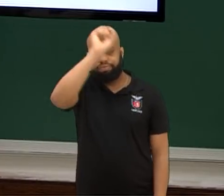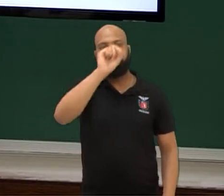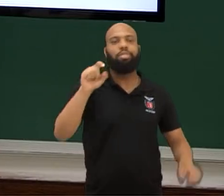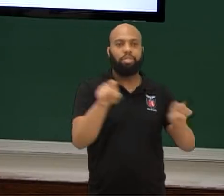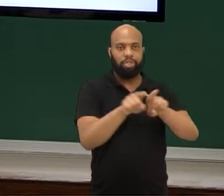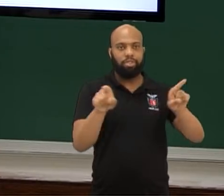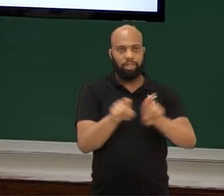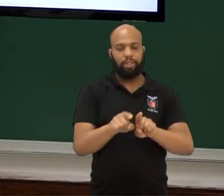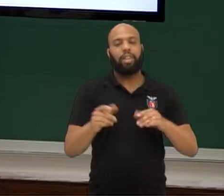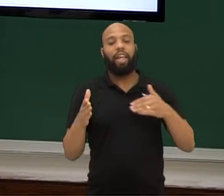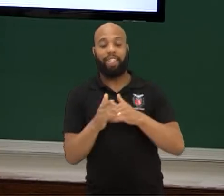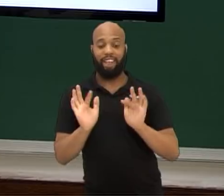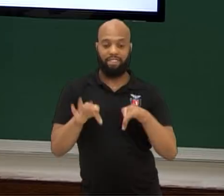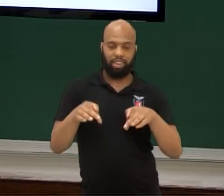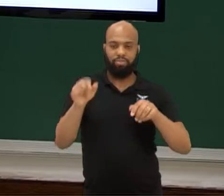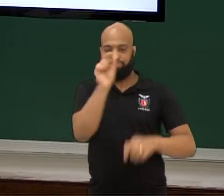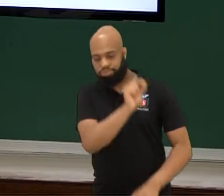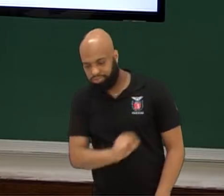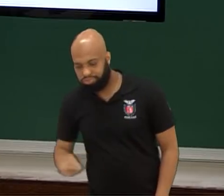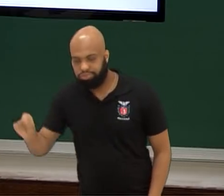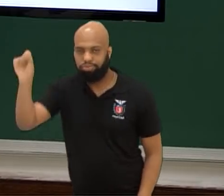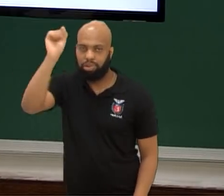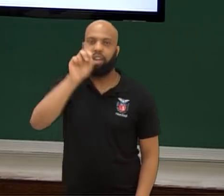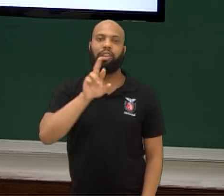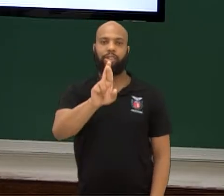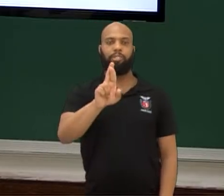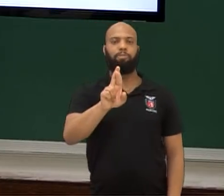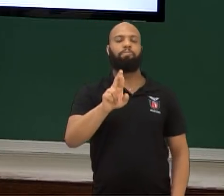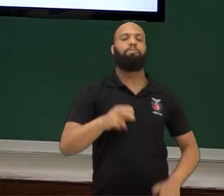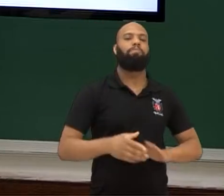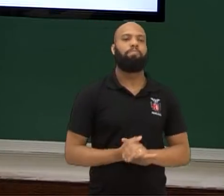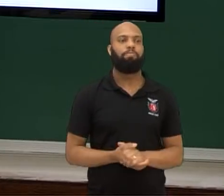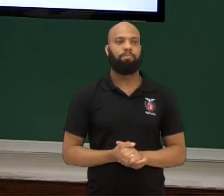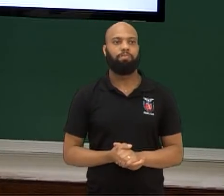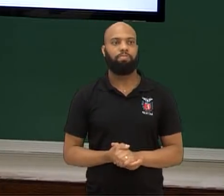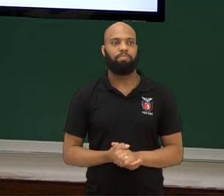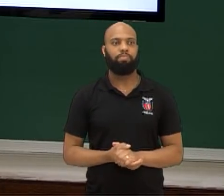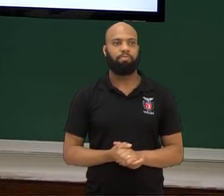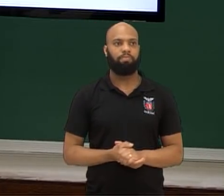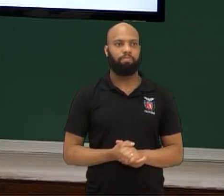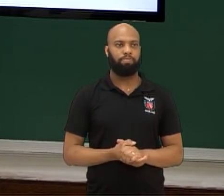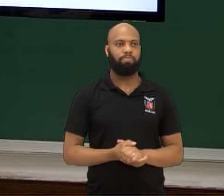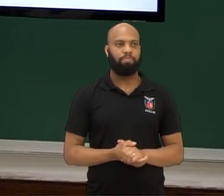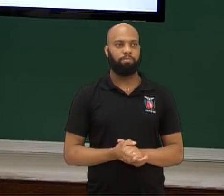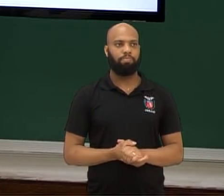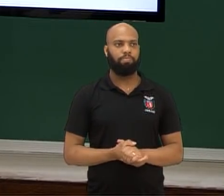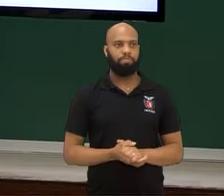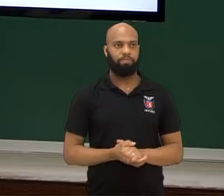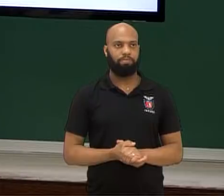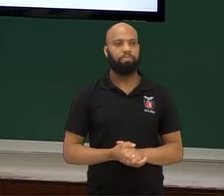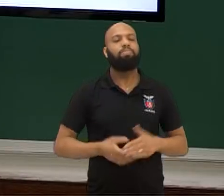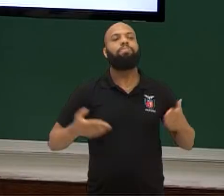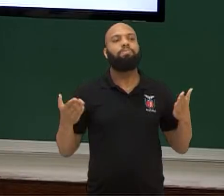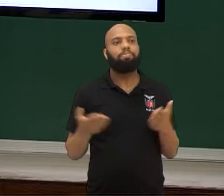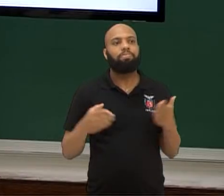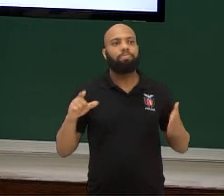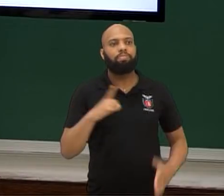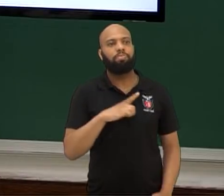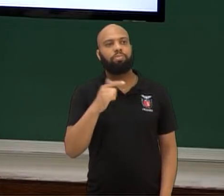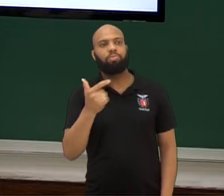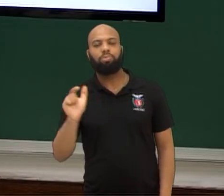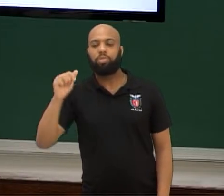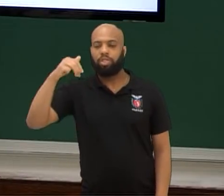vai até uma das suas extremidades. Nós chamamos de N, não é mesmo? Agora nós temos o